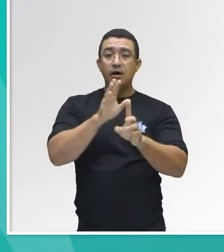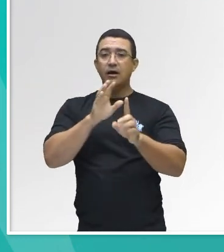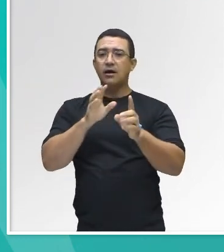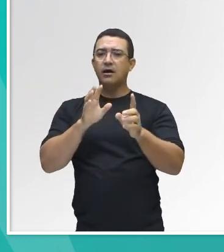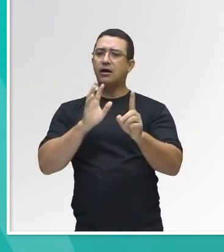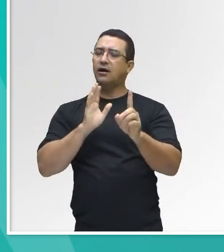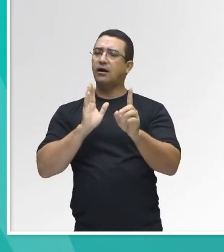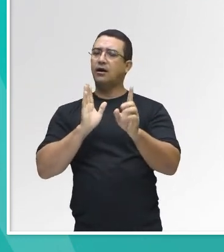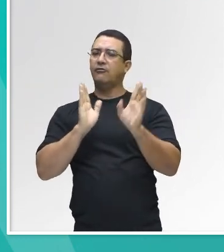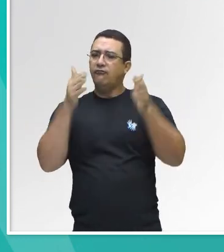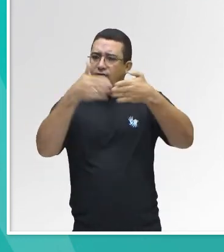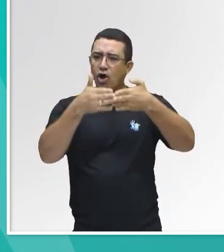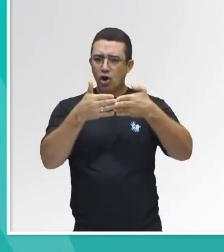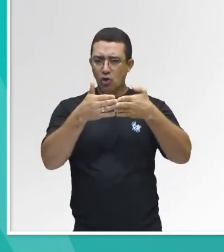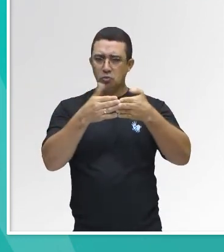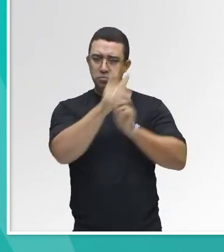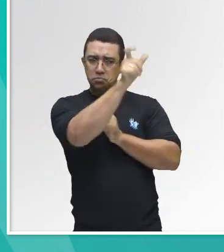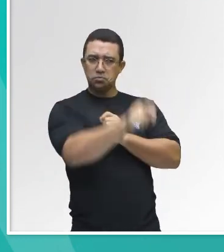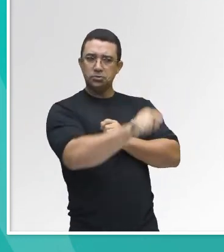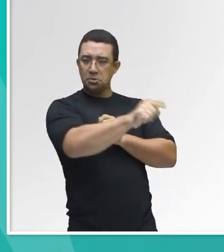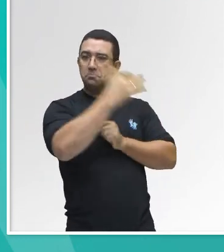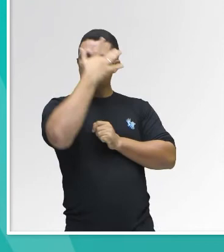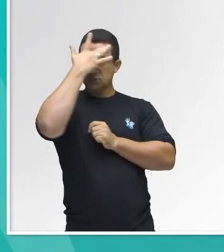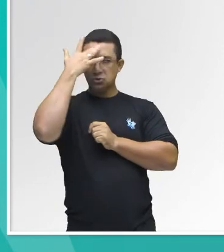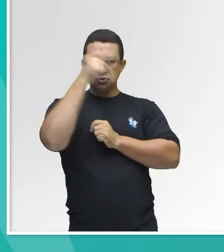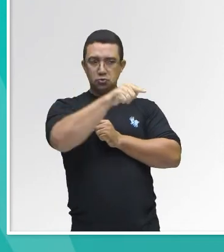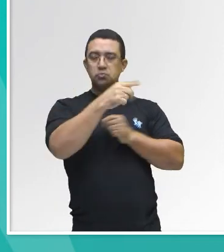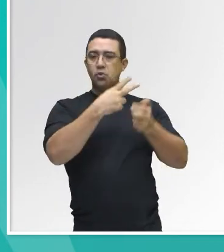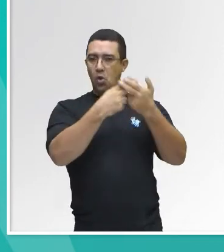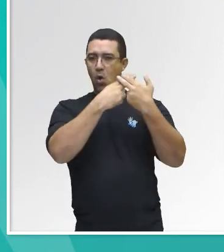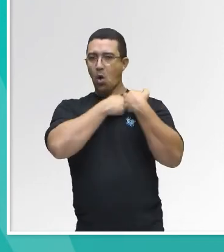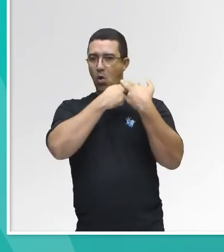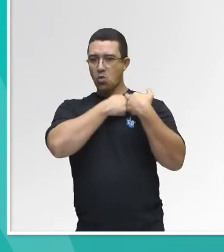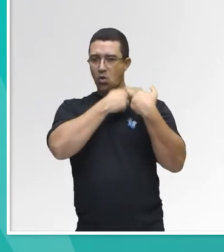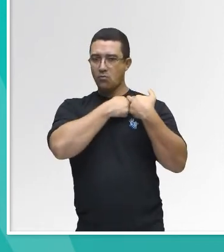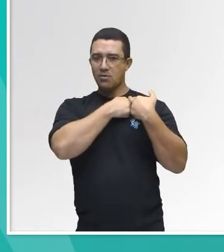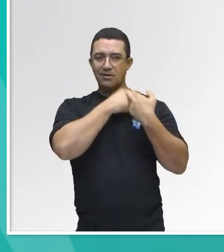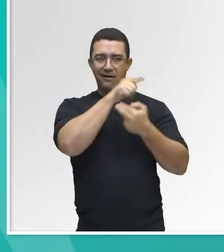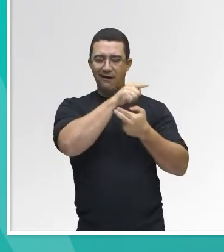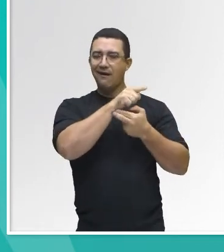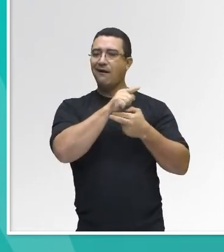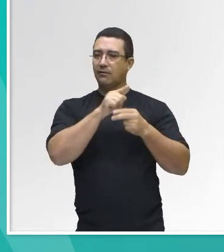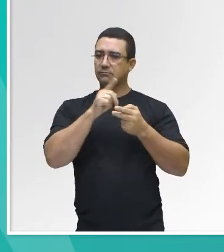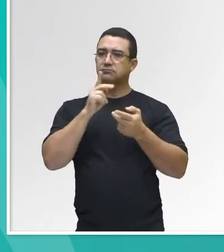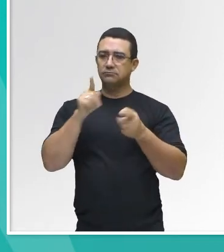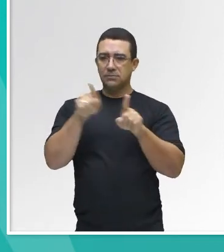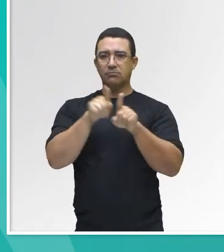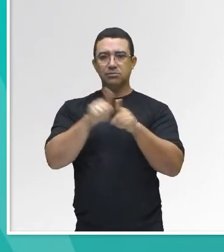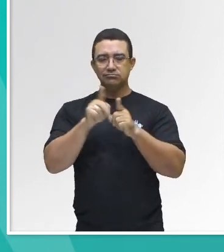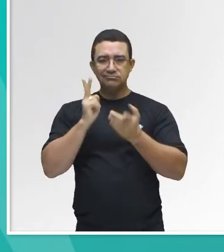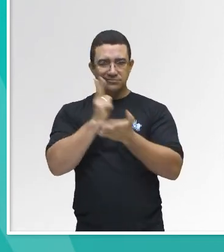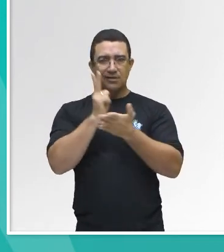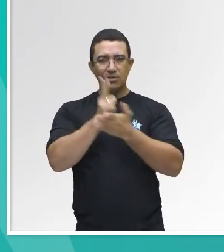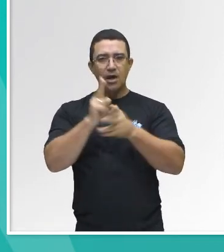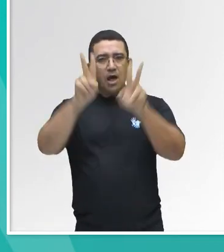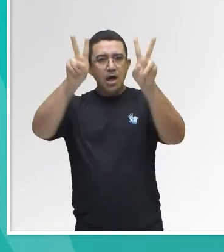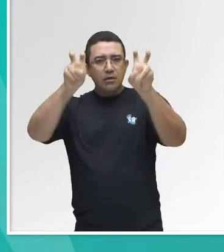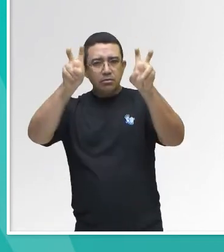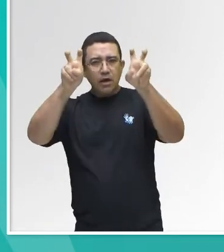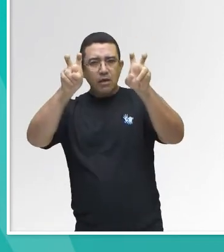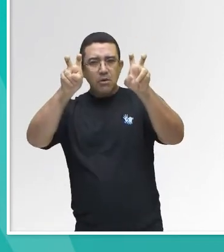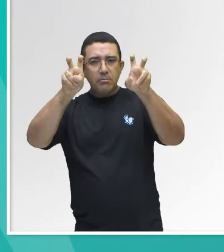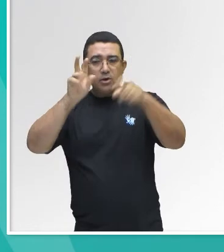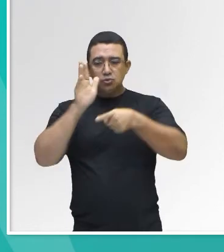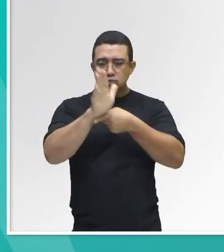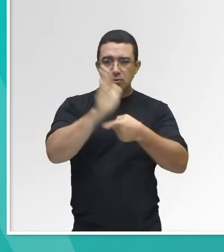da idoneidade e o compromisso dessa pessoa que está defendendo aquele tema, né? Aí a gente joga aqui um exemplo